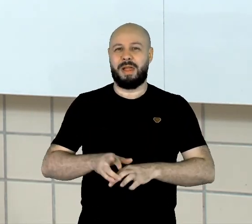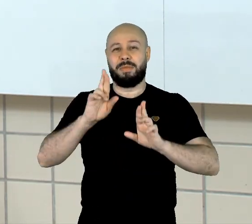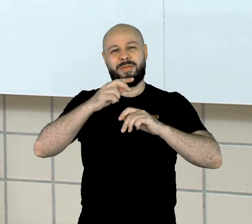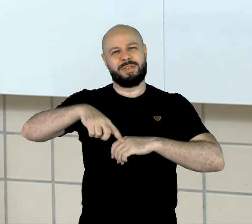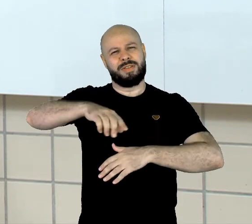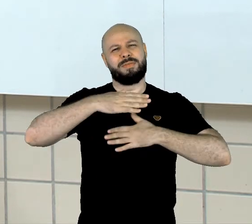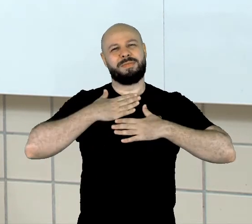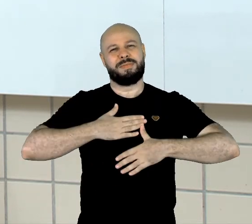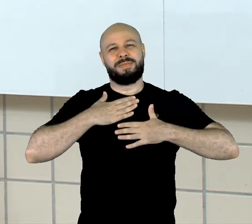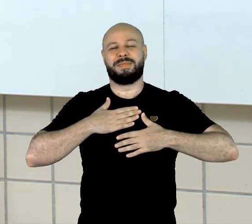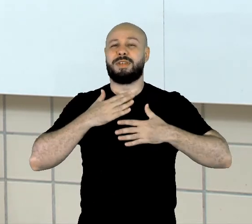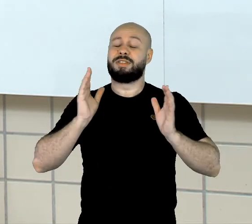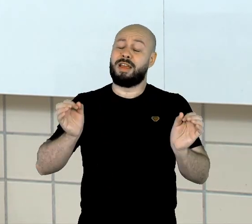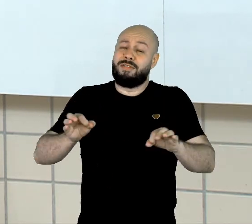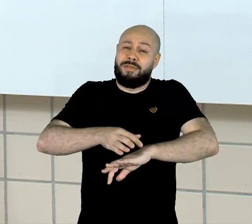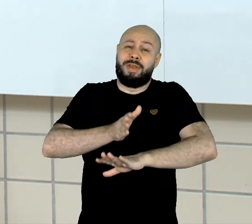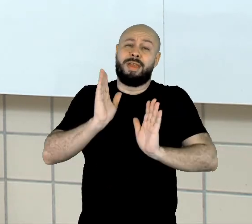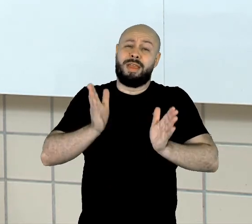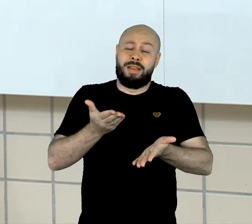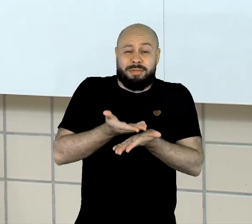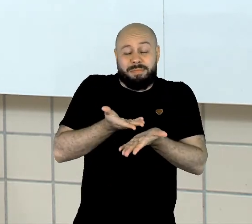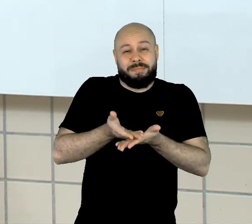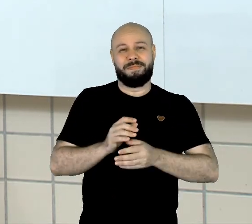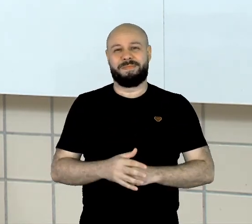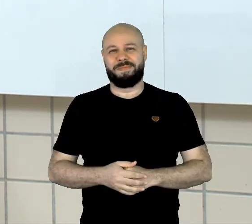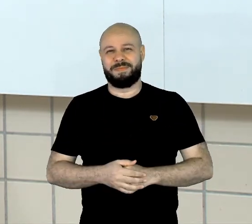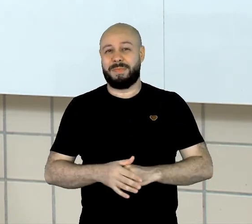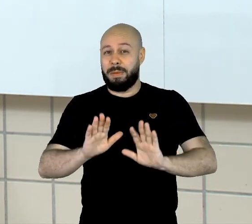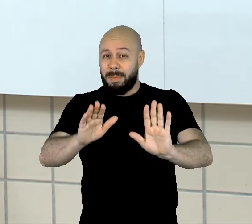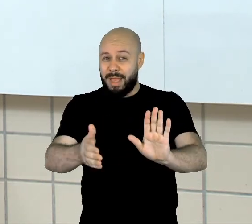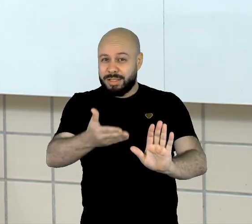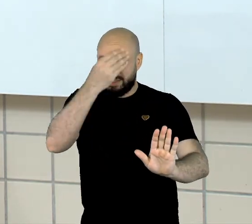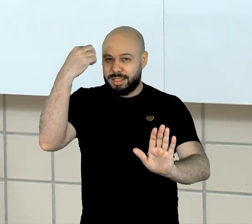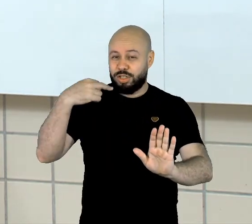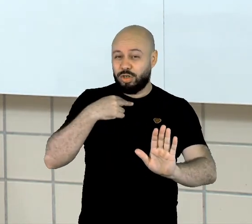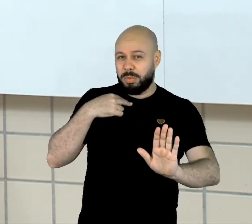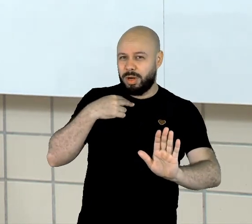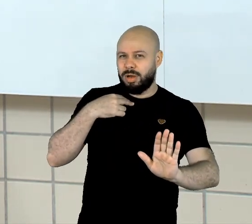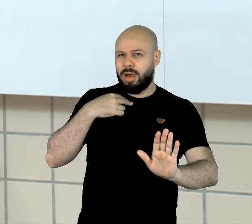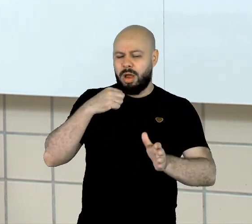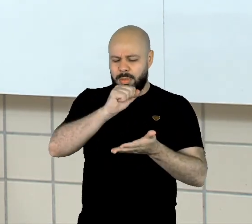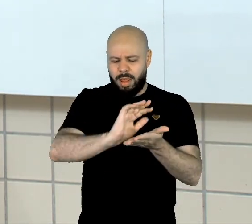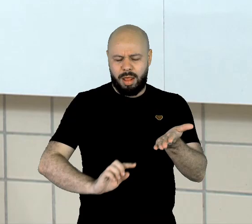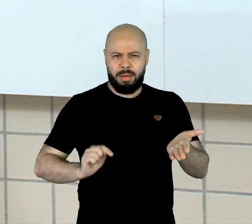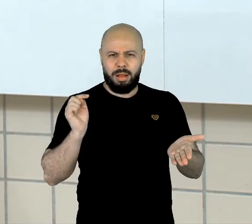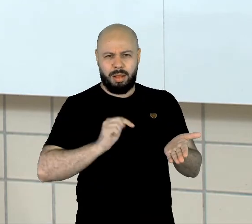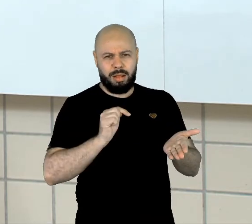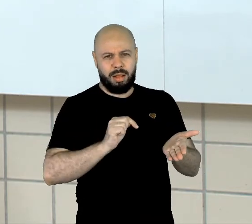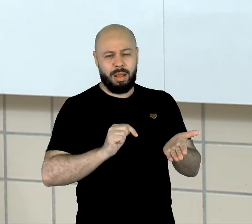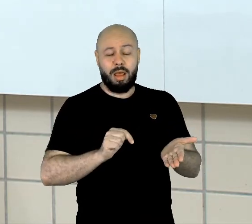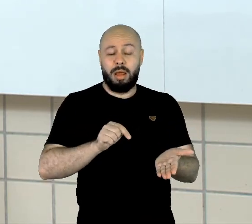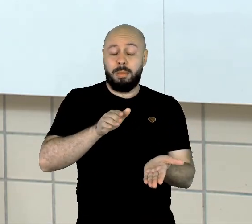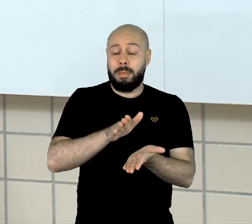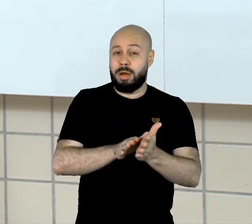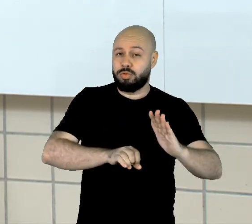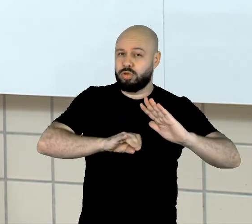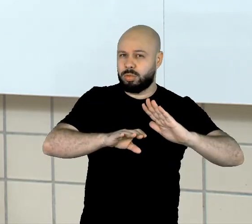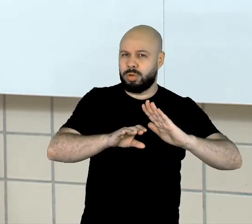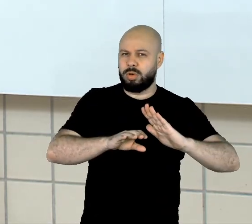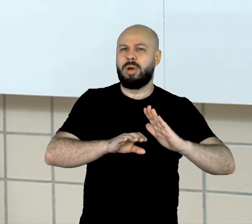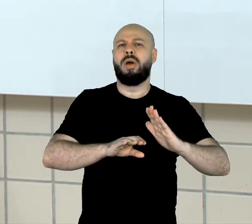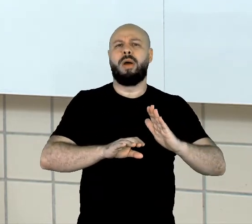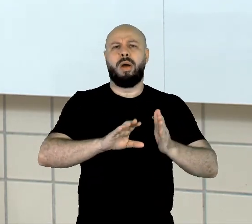tenham gostado. Nós vamos ficando aqui na nossa aula e não esqueça, todo o nosso material está disponível na plataforma. Vá